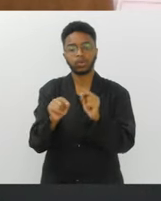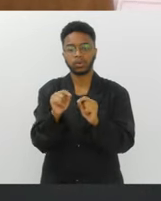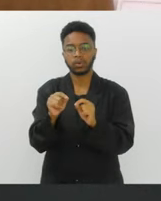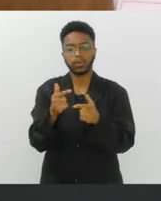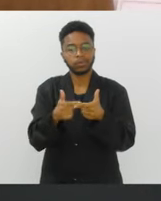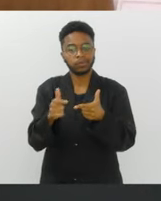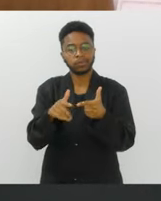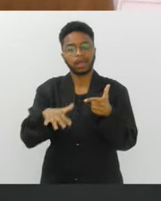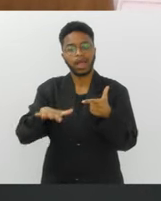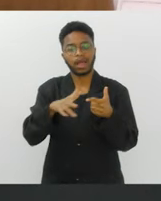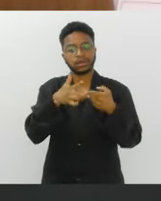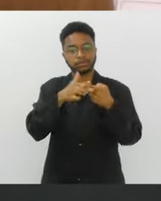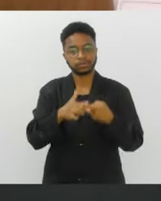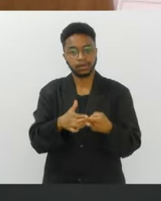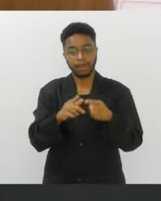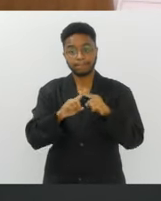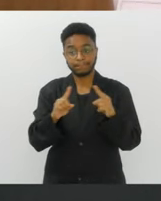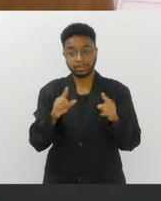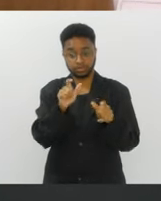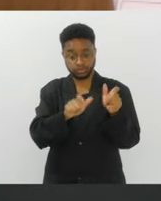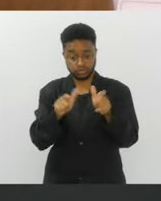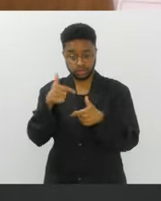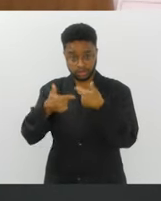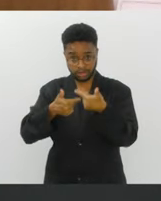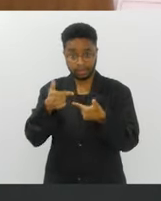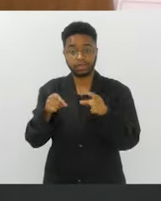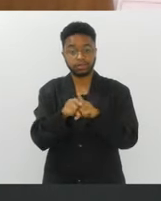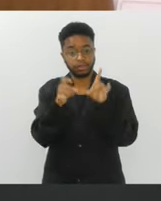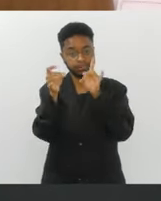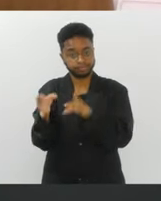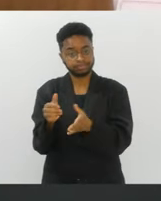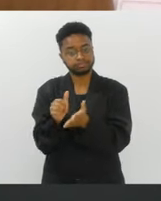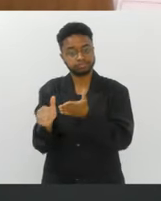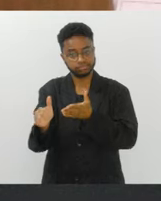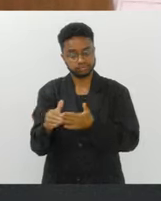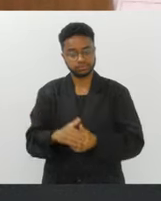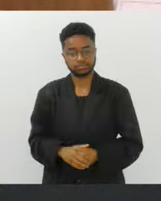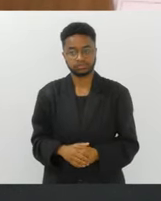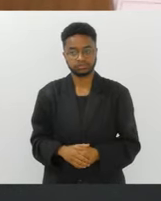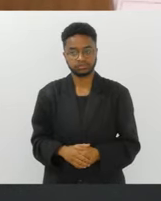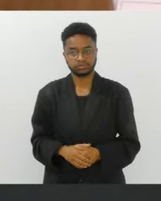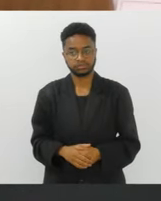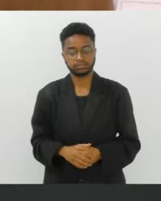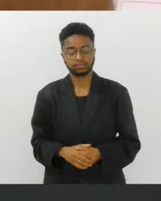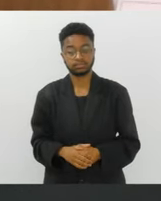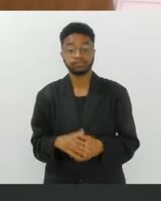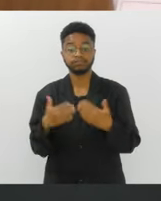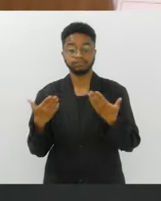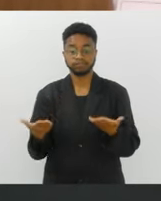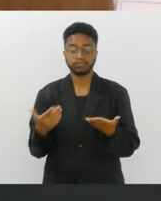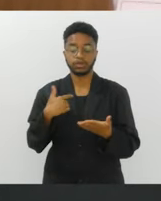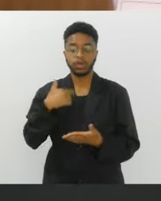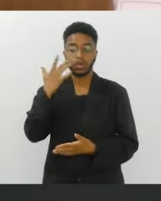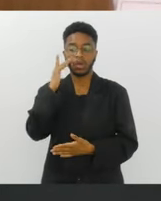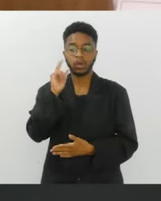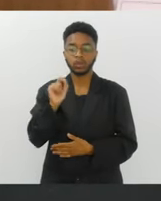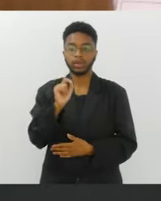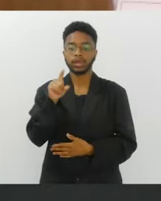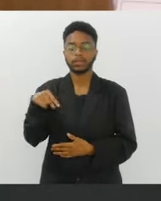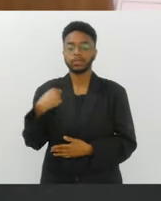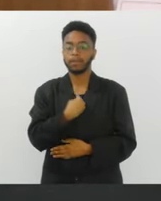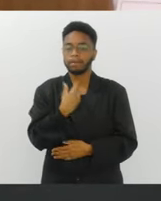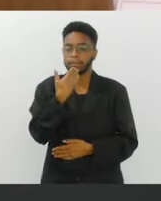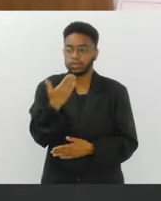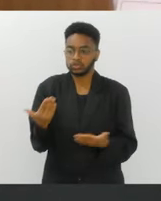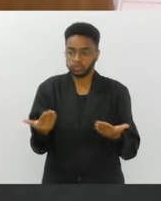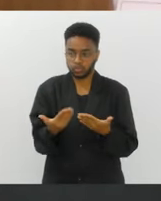na manutenção. Mas os trabalhadores também vão ficar largados. Eu acho o seguinte, nós pedimos lá hoje que fosse